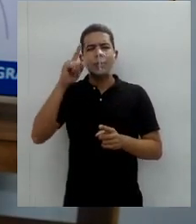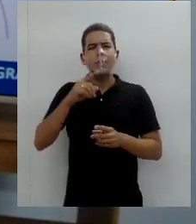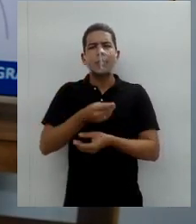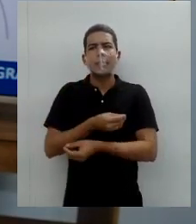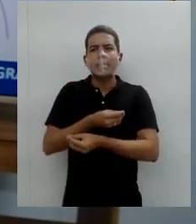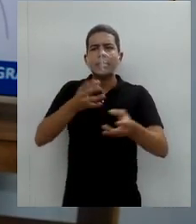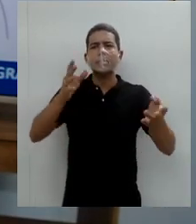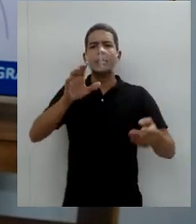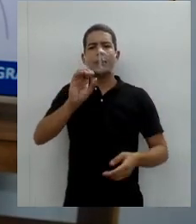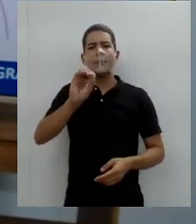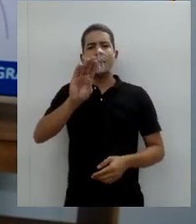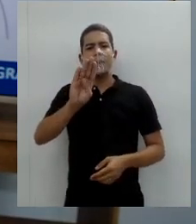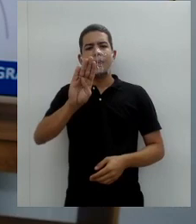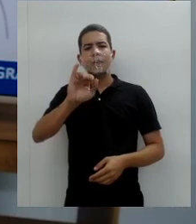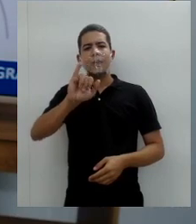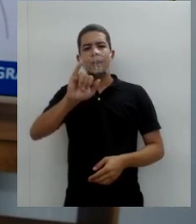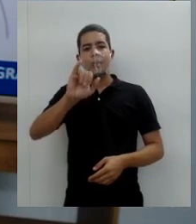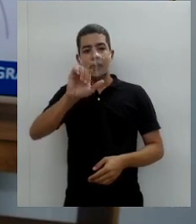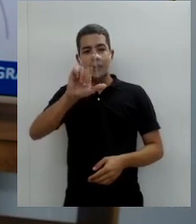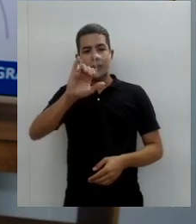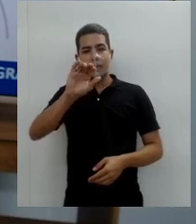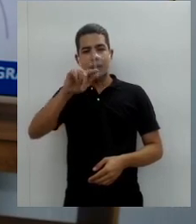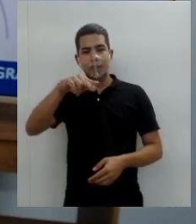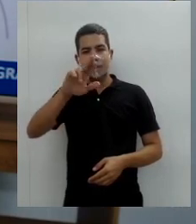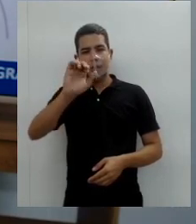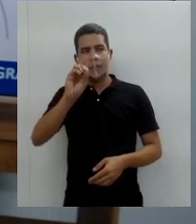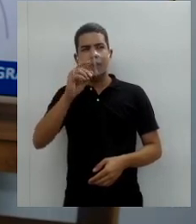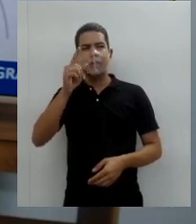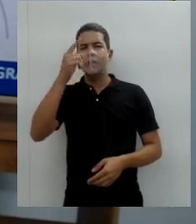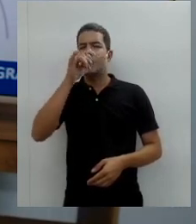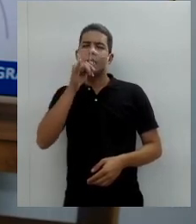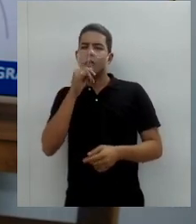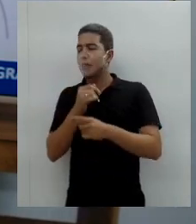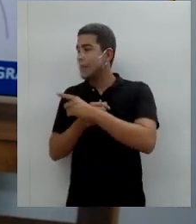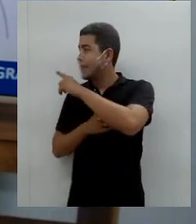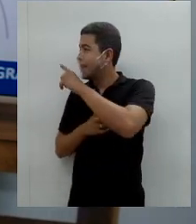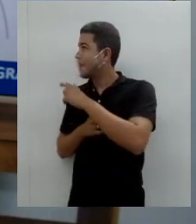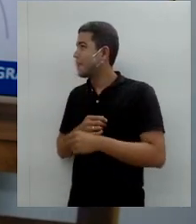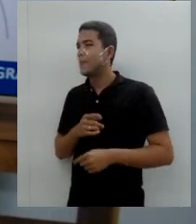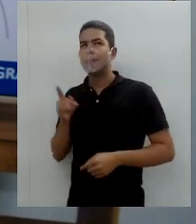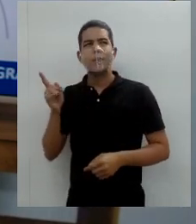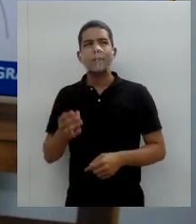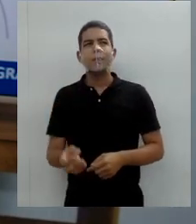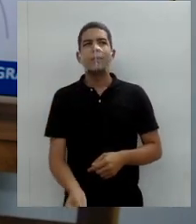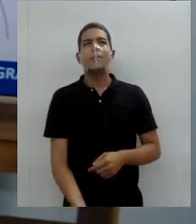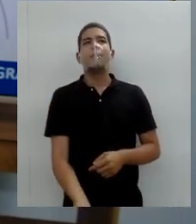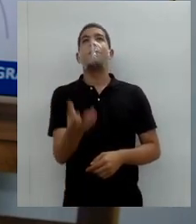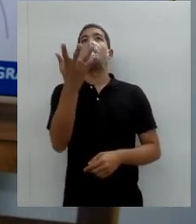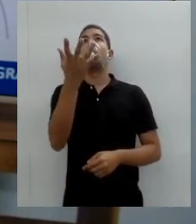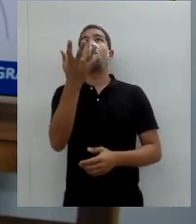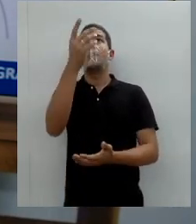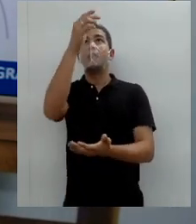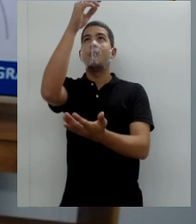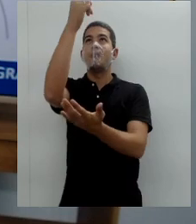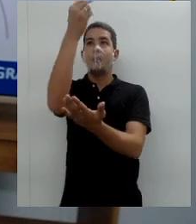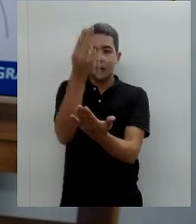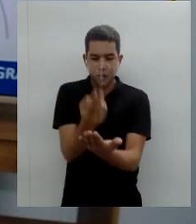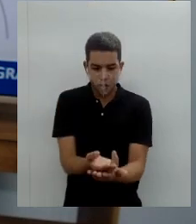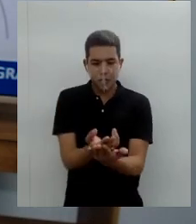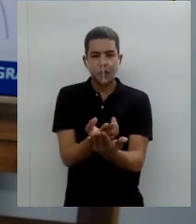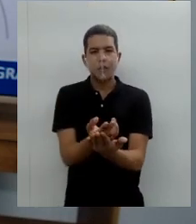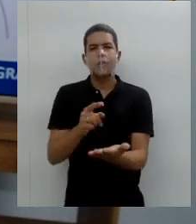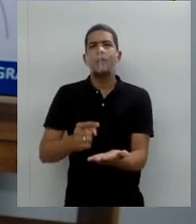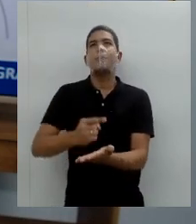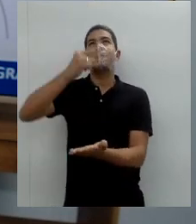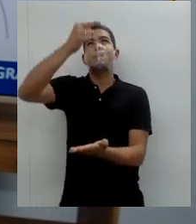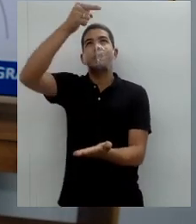Ou simplesmente se eu pegar aqui um objeto qualquer, por exemplo um piloto, arremessar esse piloto verticalmente para cima, ele sobe